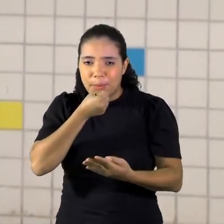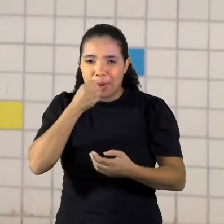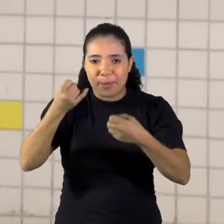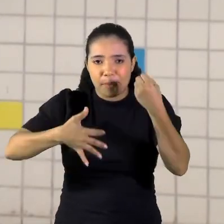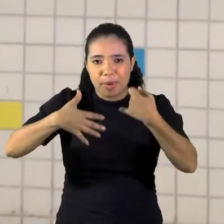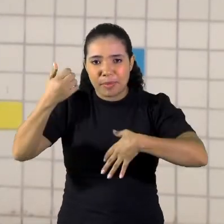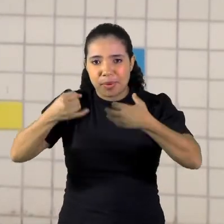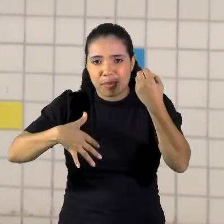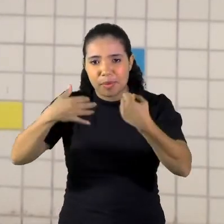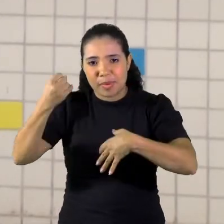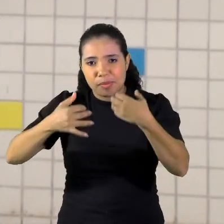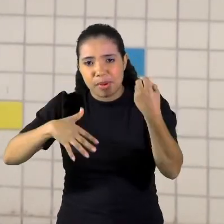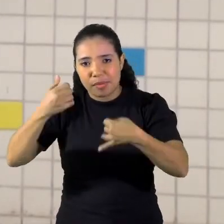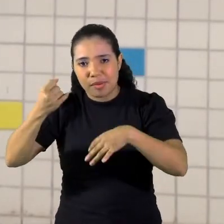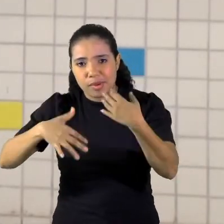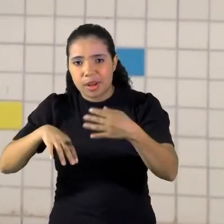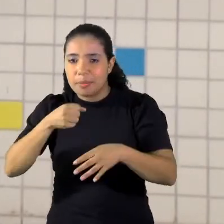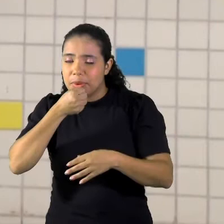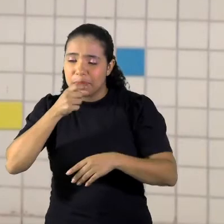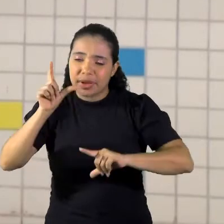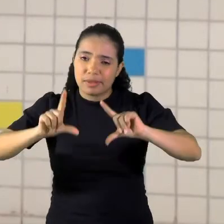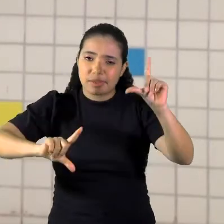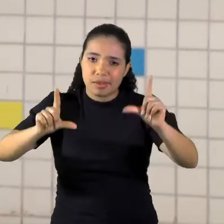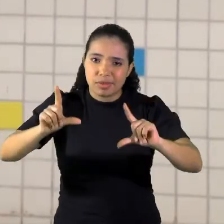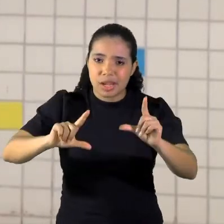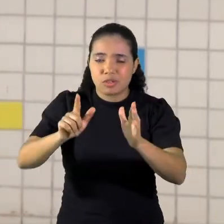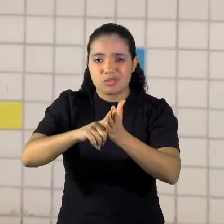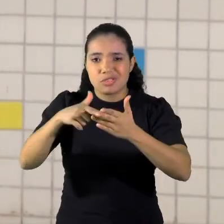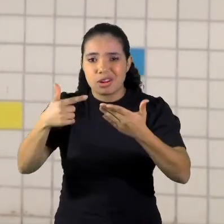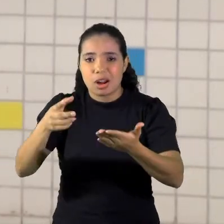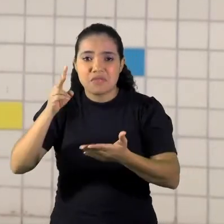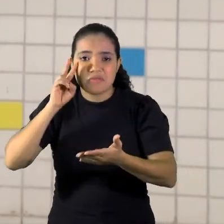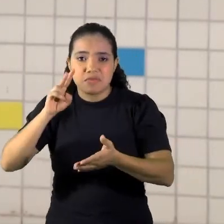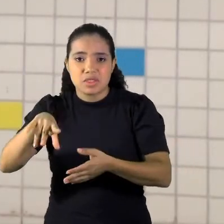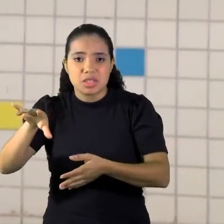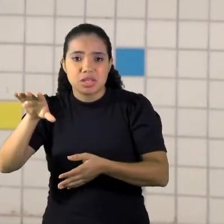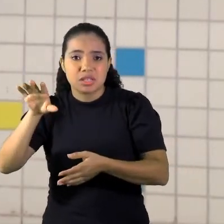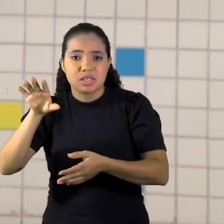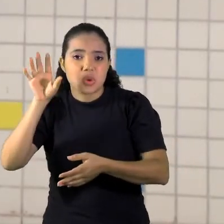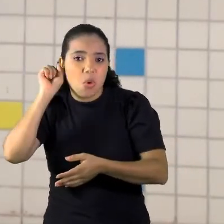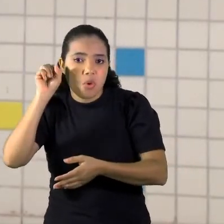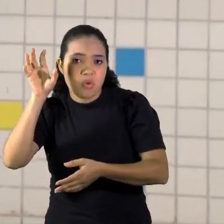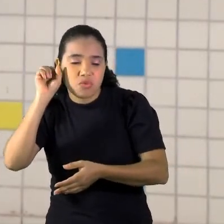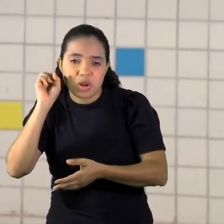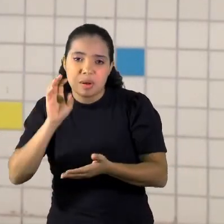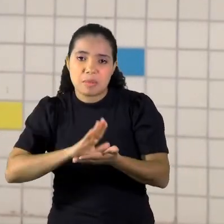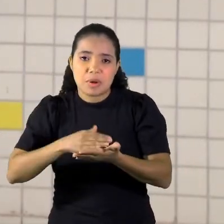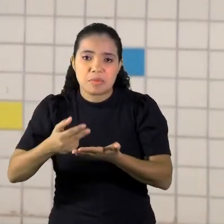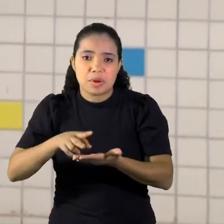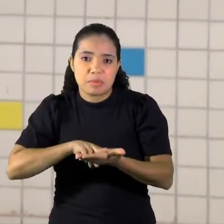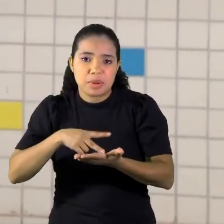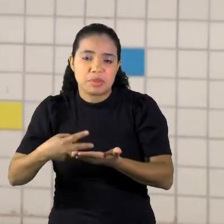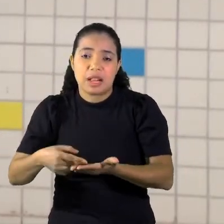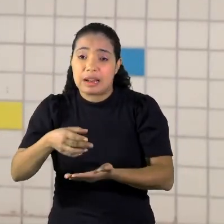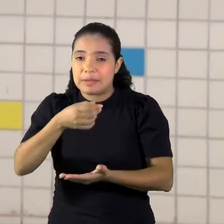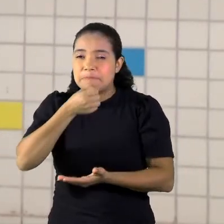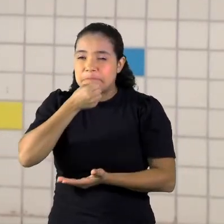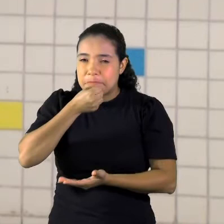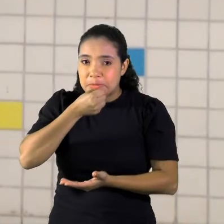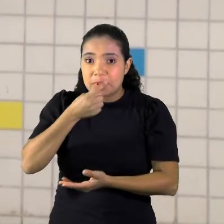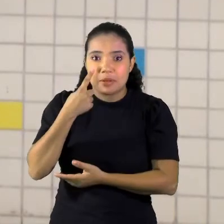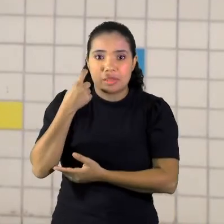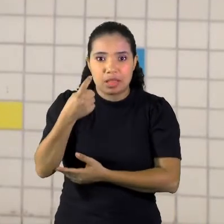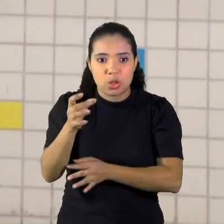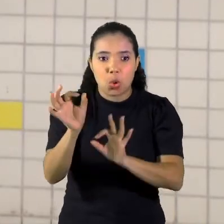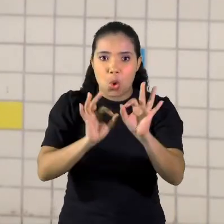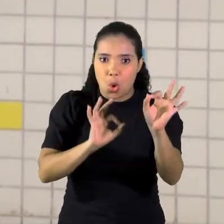pode acessar a TV, os jornais e assistir e ouvir as traduções. É algo muito interessante, muito bem organizado.